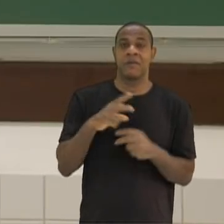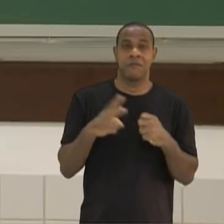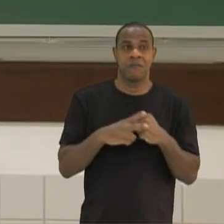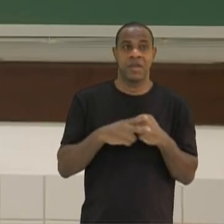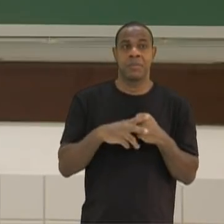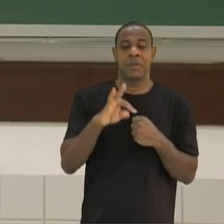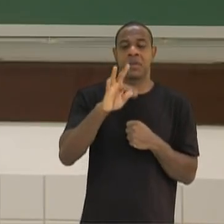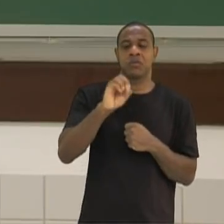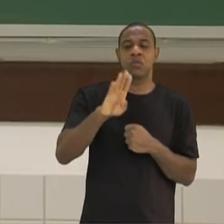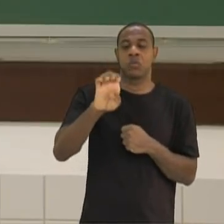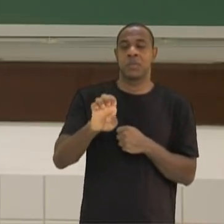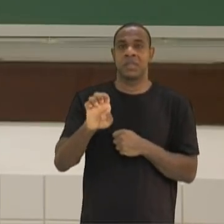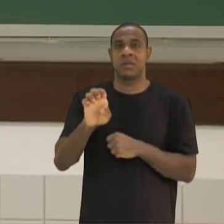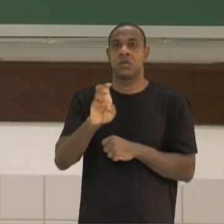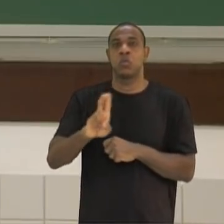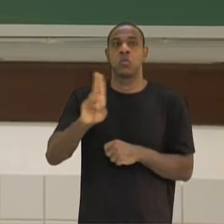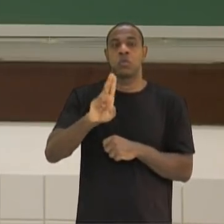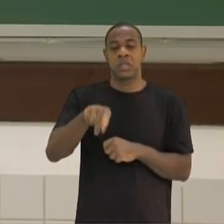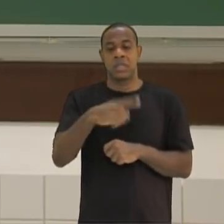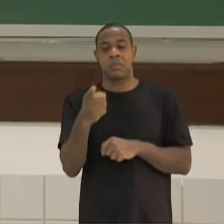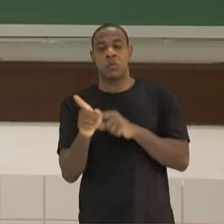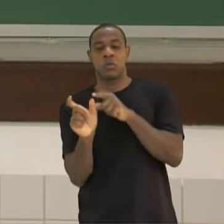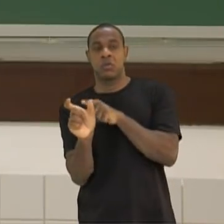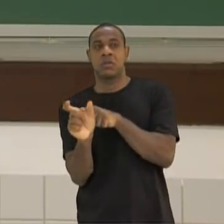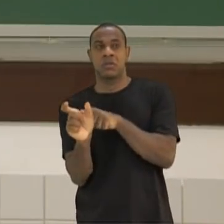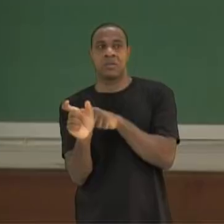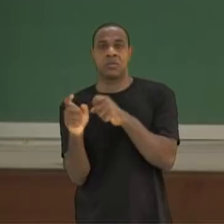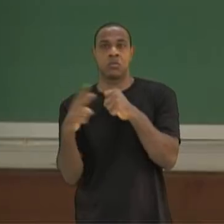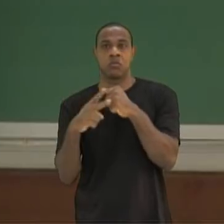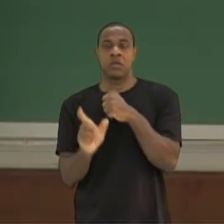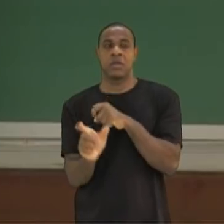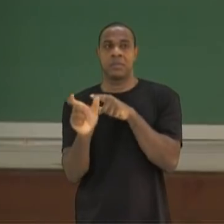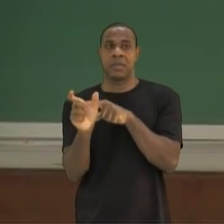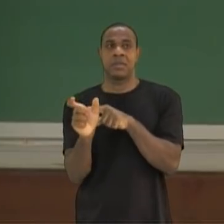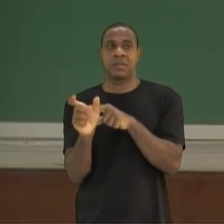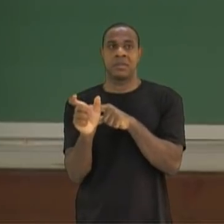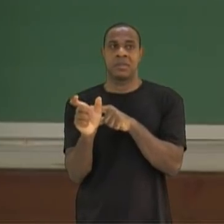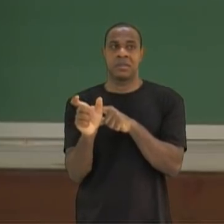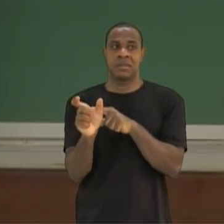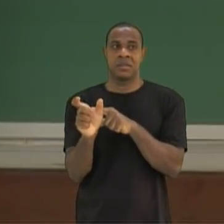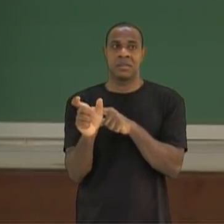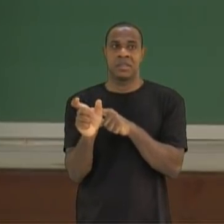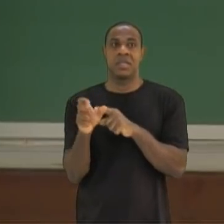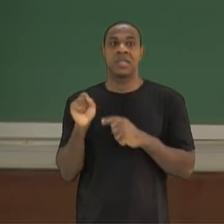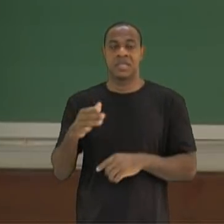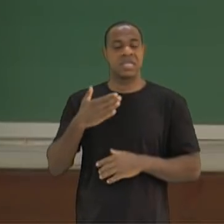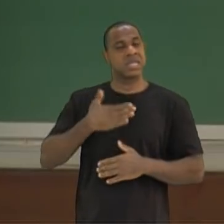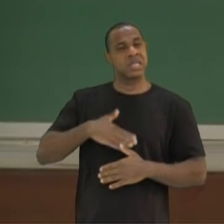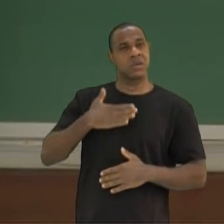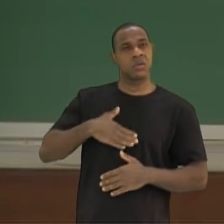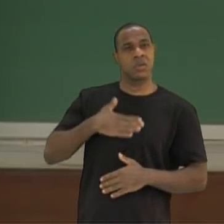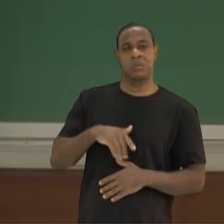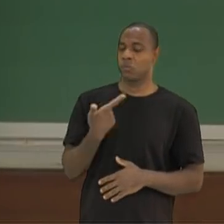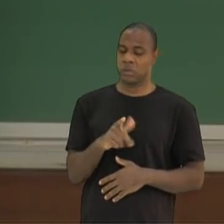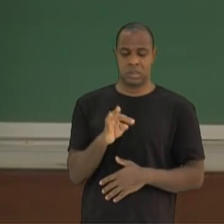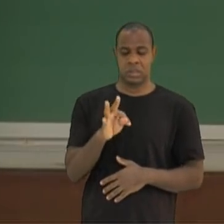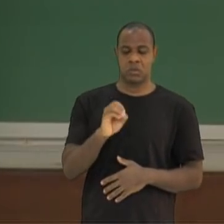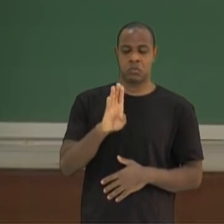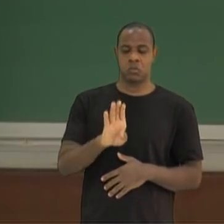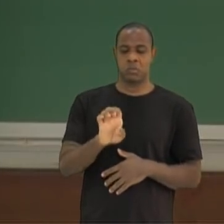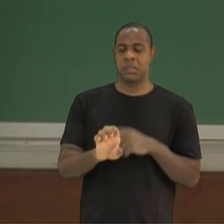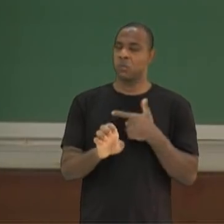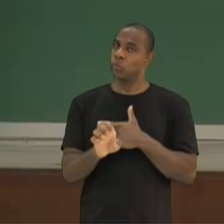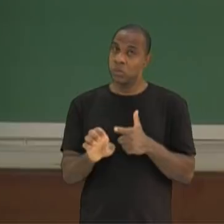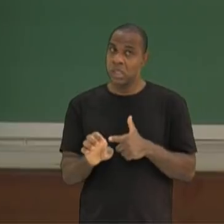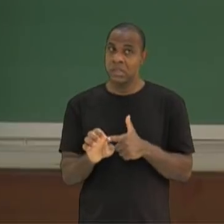que vai depois do meu verbo, que eu não posso esquecer? Se o meu verbo está tranquilinho, não tem verbo to be antes, o que eu vou usar? Presta